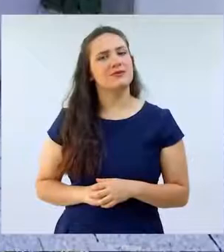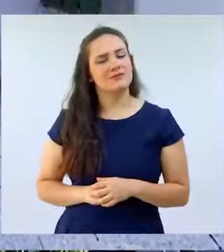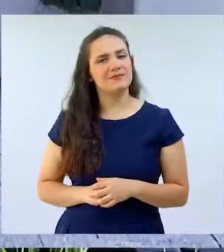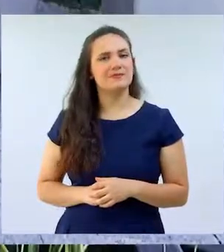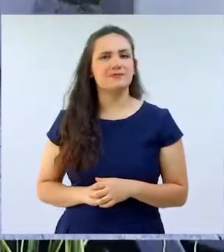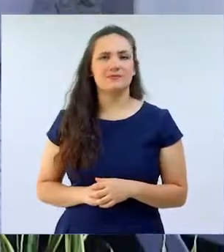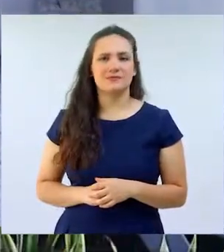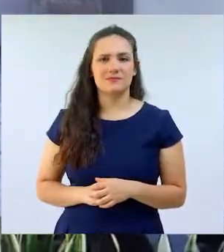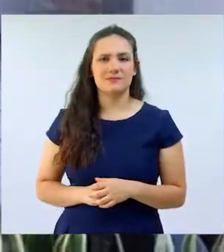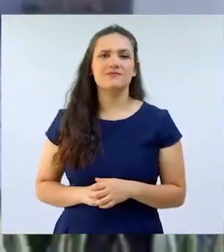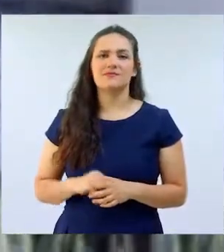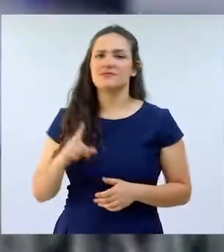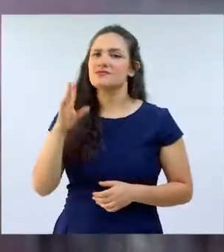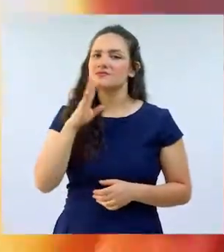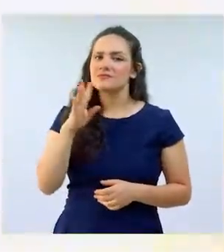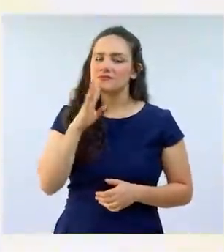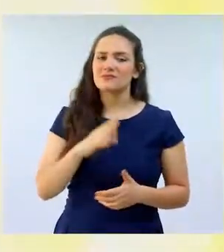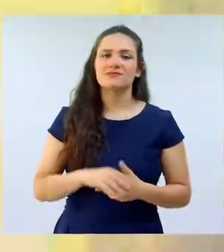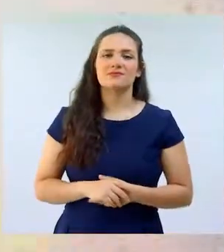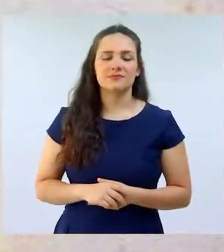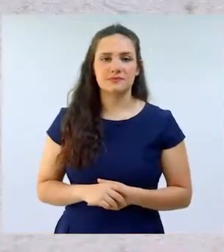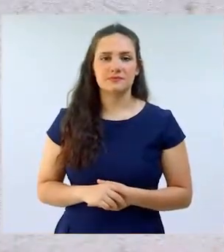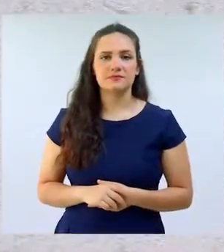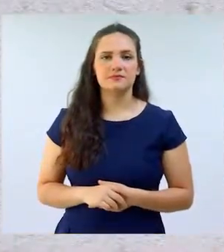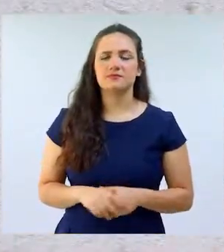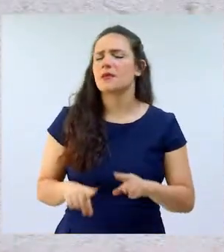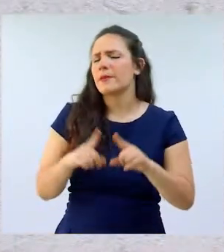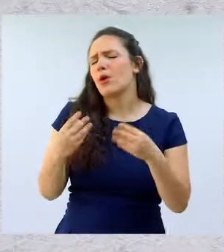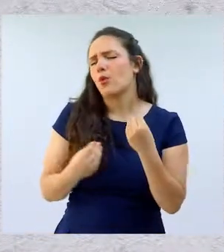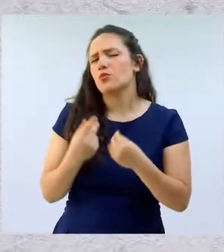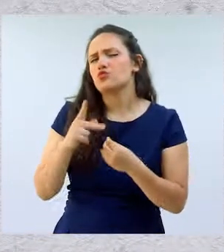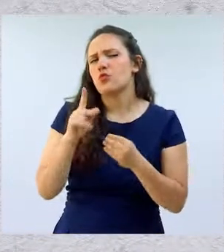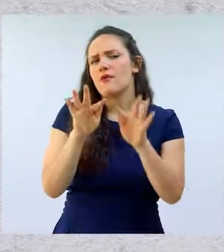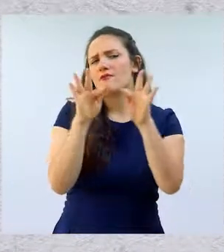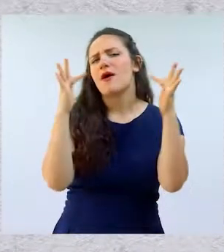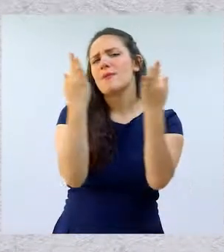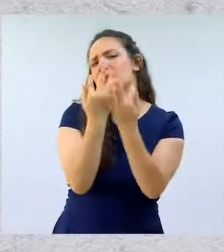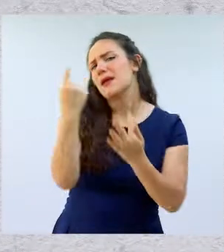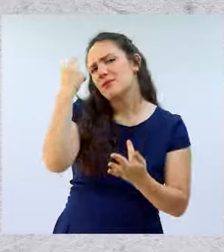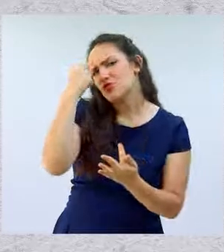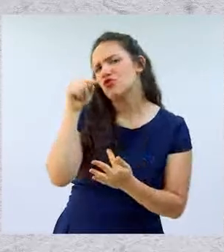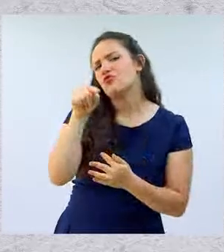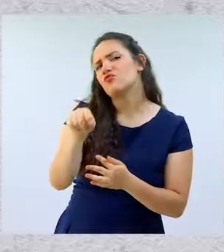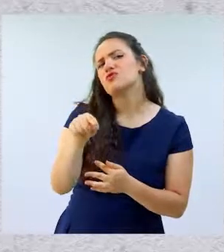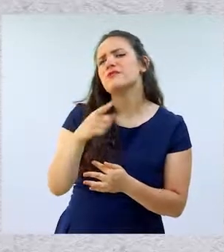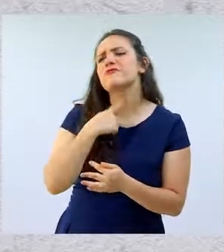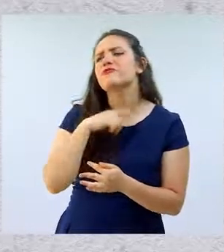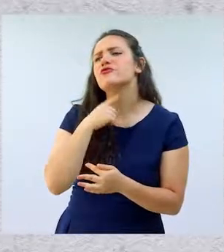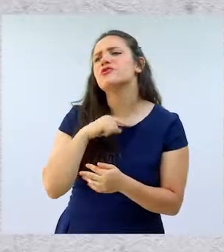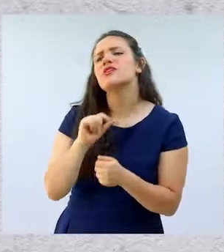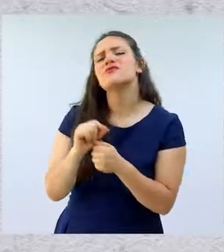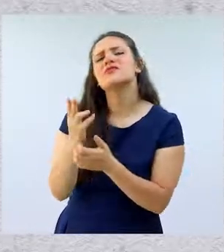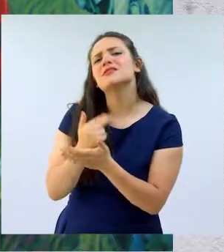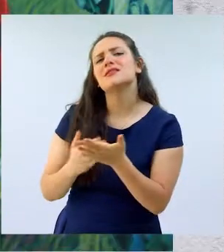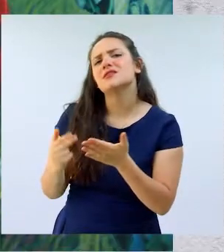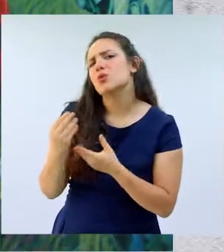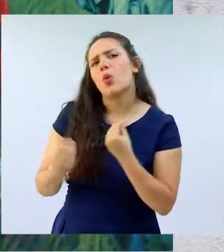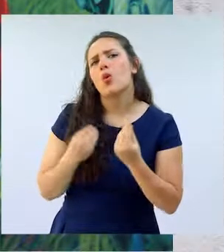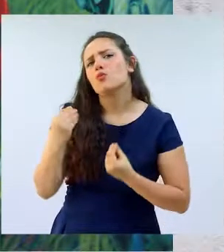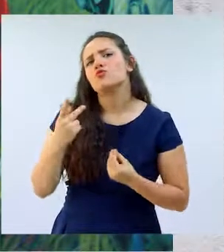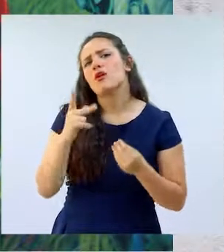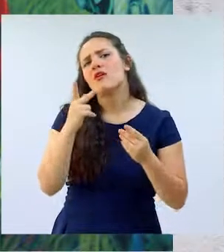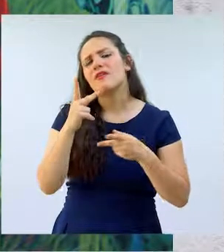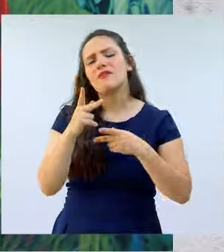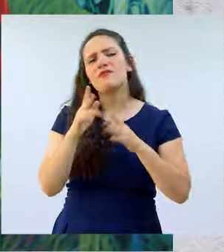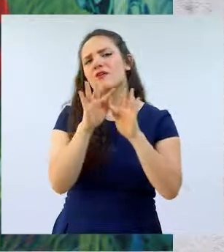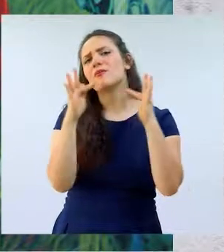aí foi muito legal. E como é que a tua família tratou essa questão da sua veia artística? O que você fazia alguma coisa paralela à arte?